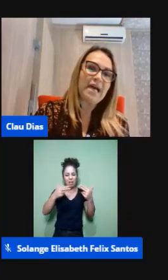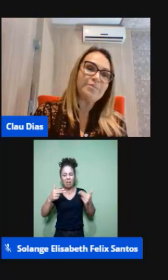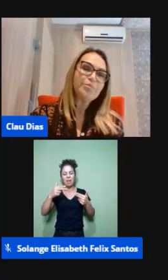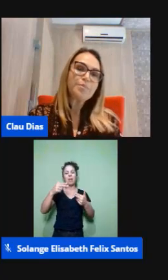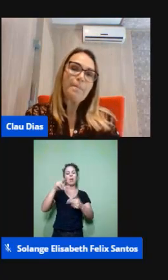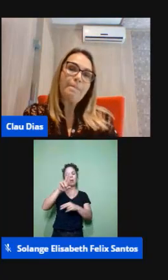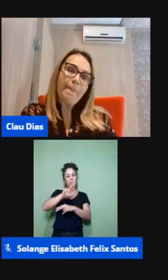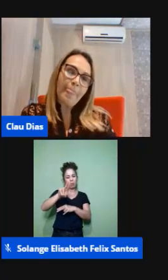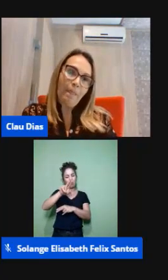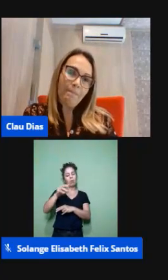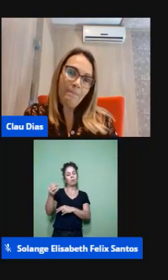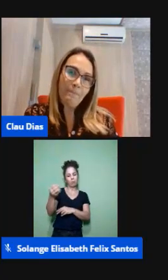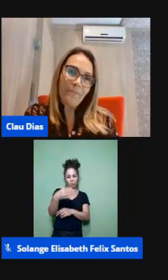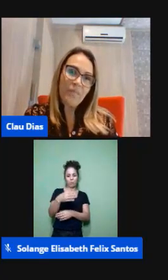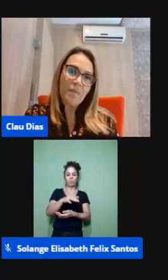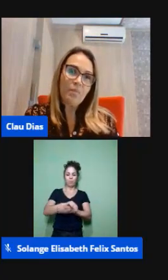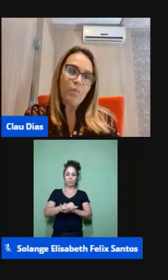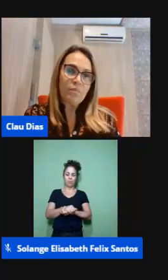Pode mudar.